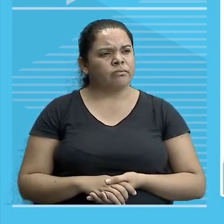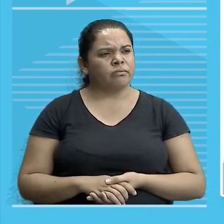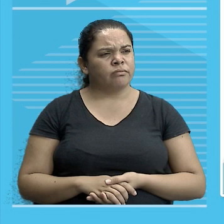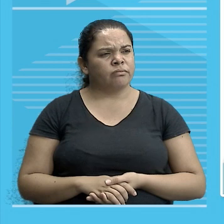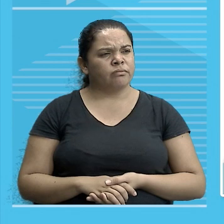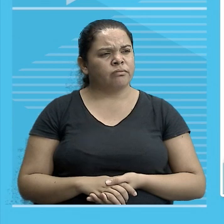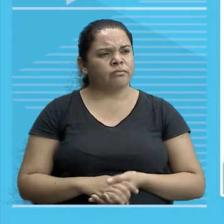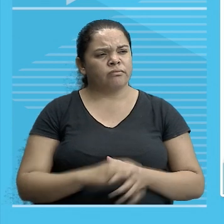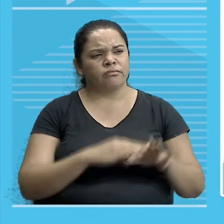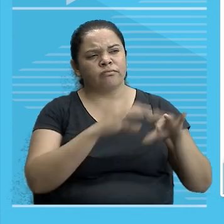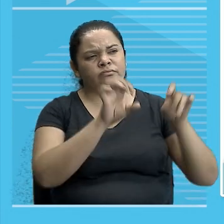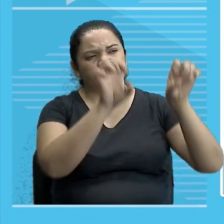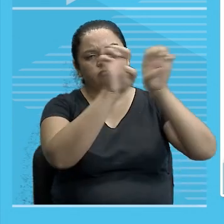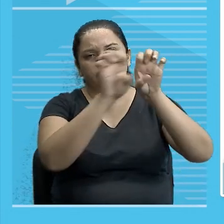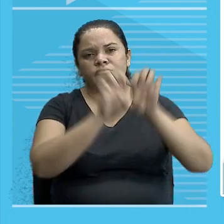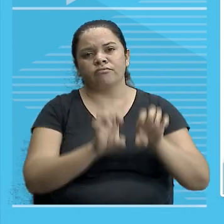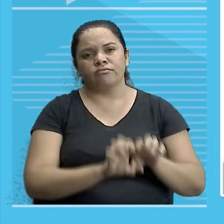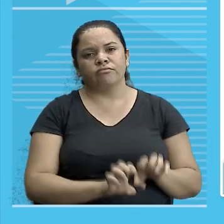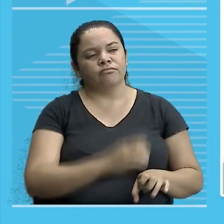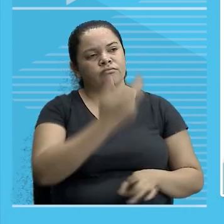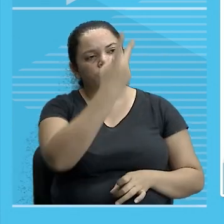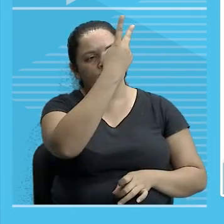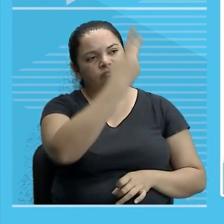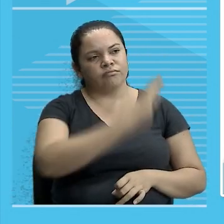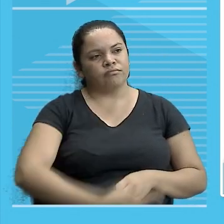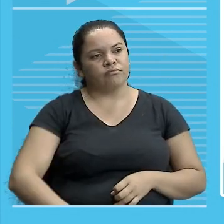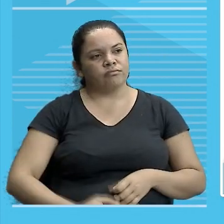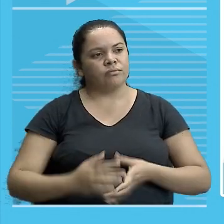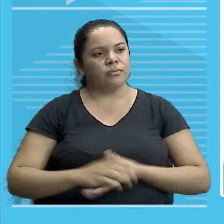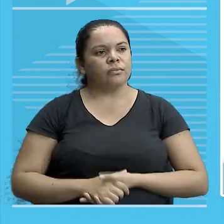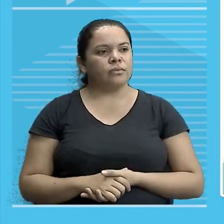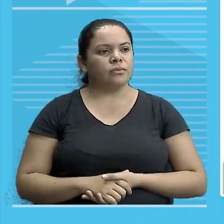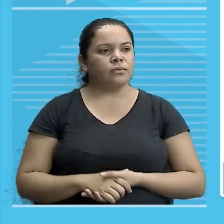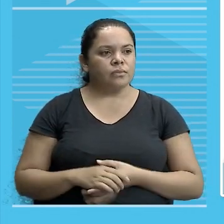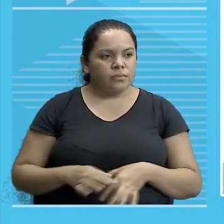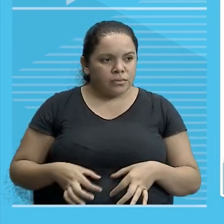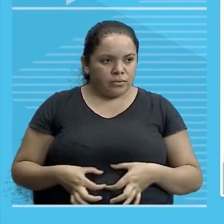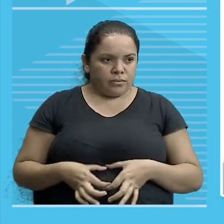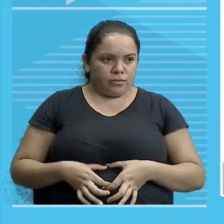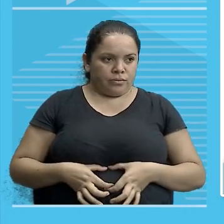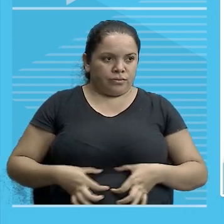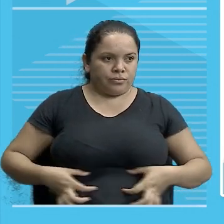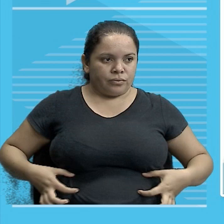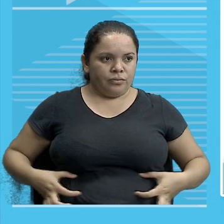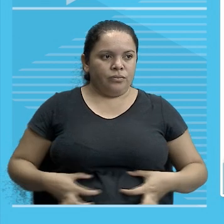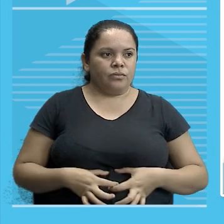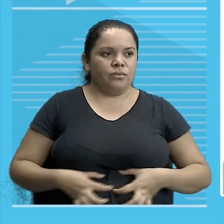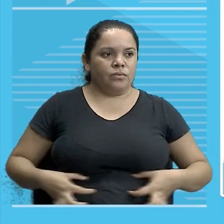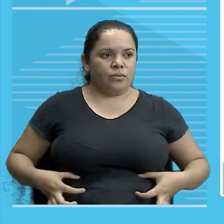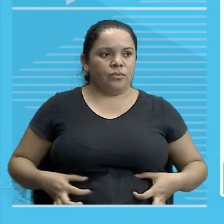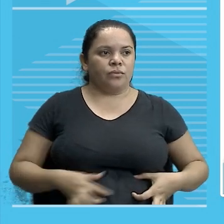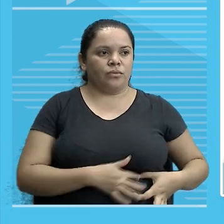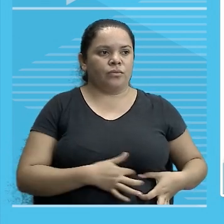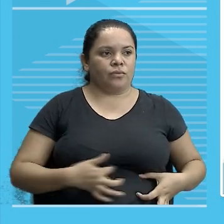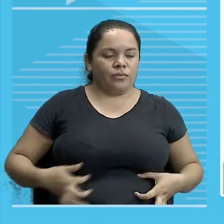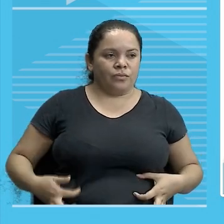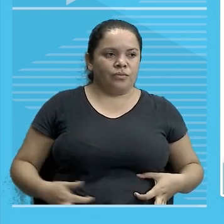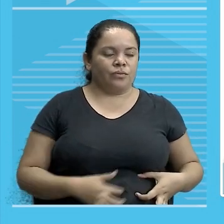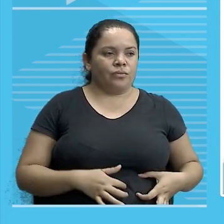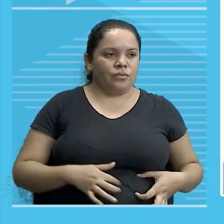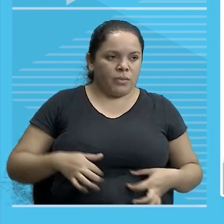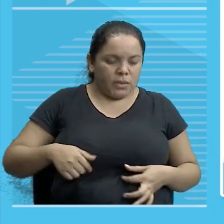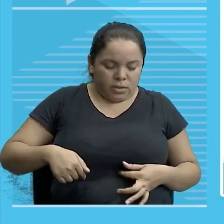estômago, né? Estômago é uma porçãozinha dilatada aí. Estômago, aí vem intestino